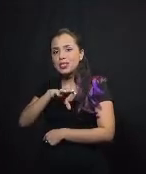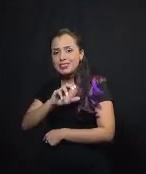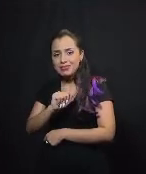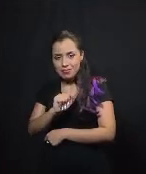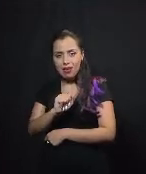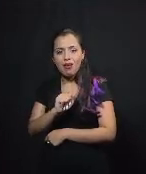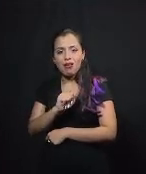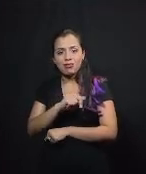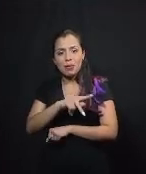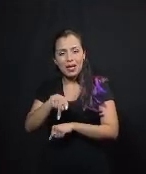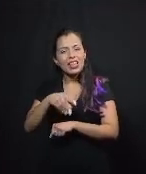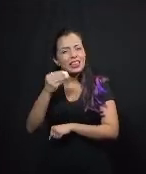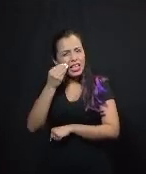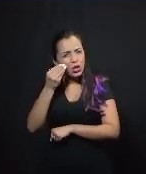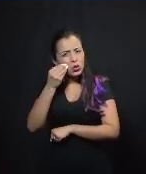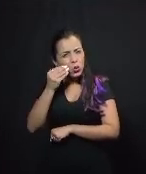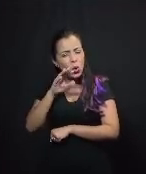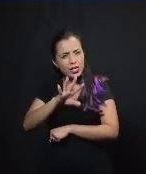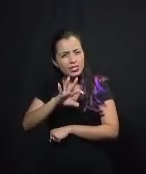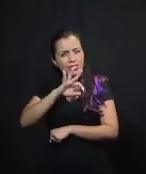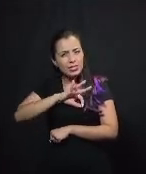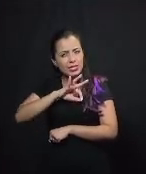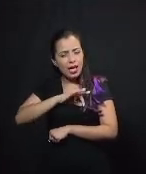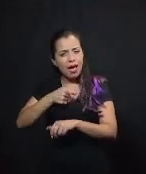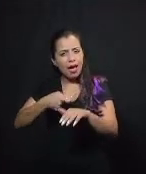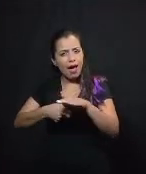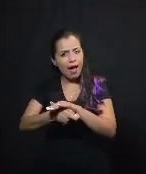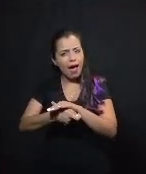uma renda, mas era uma renda...